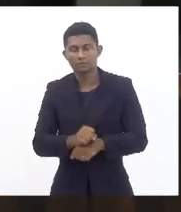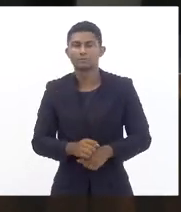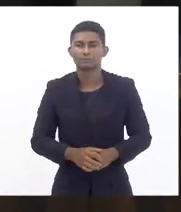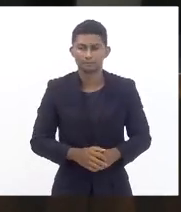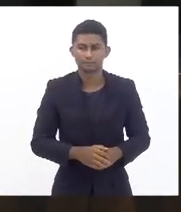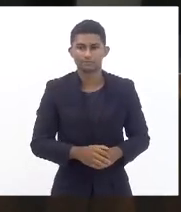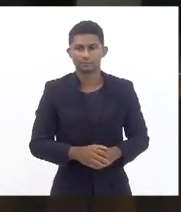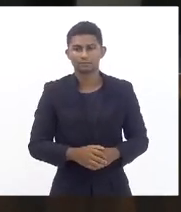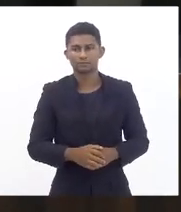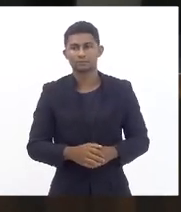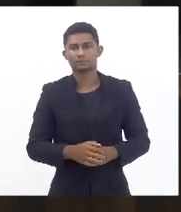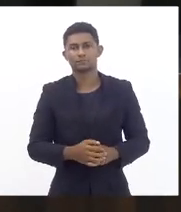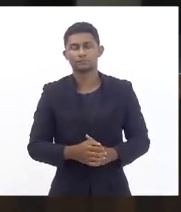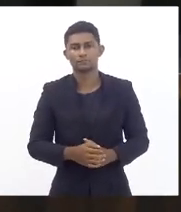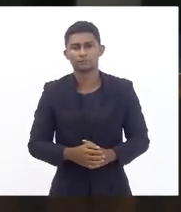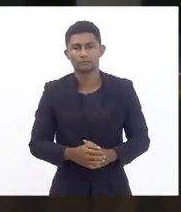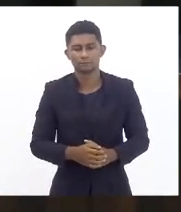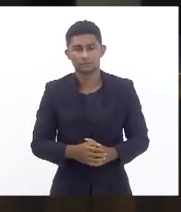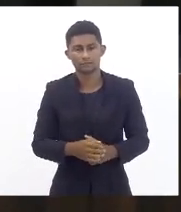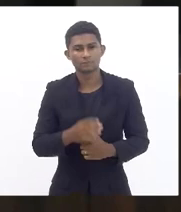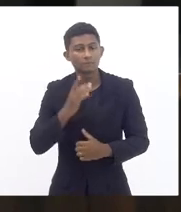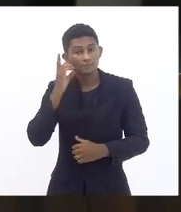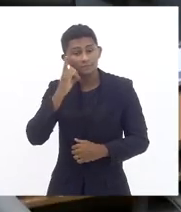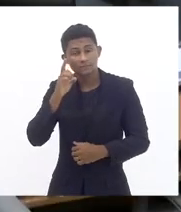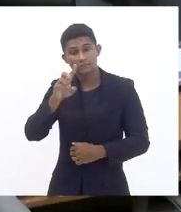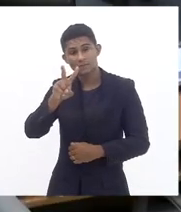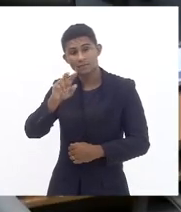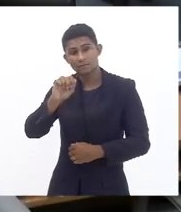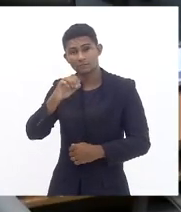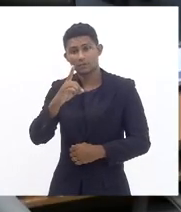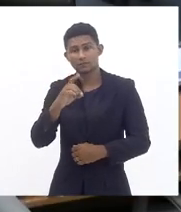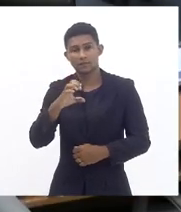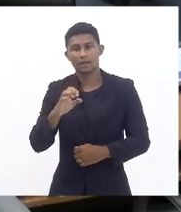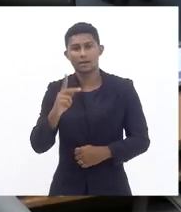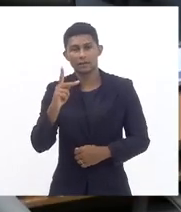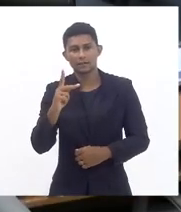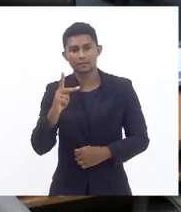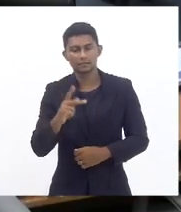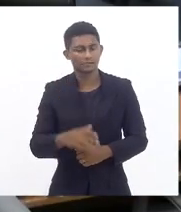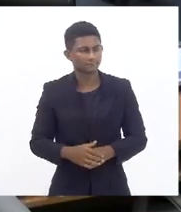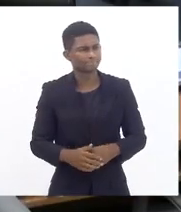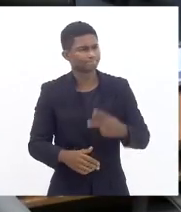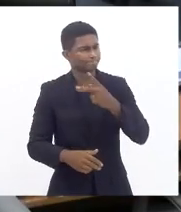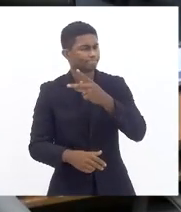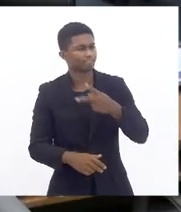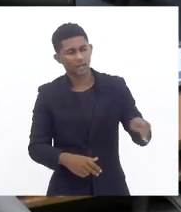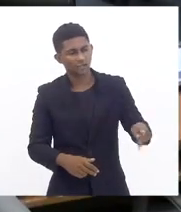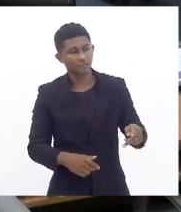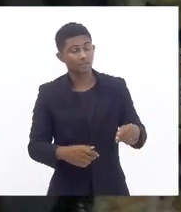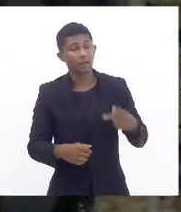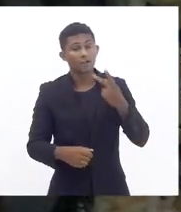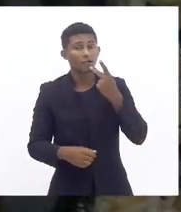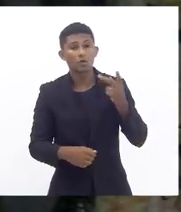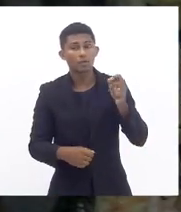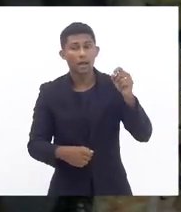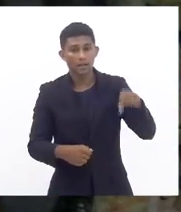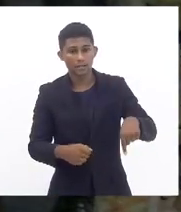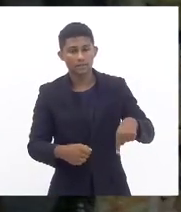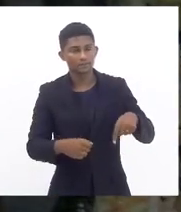se ele abre coautoria. Deputado Valdec. Presidente Jair Bittencourt, eu queria registrar aqui a presença no